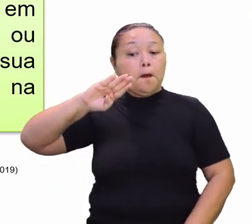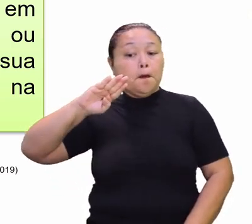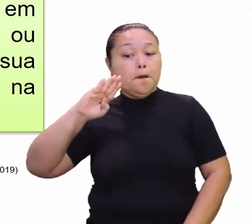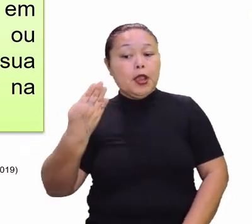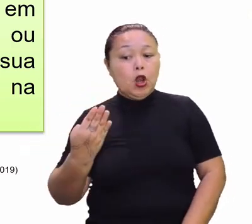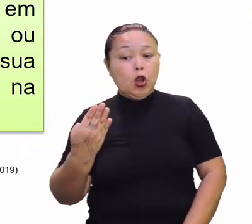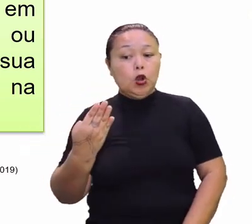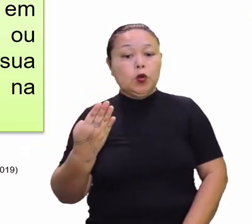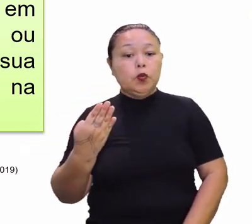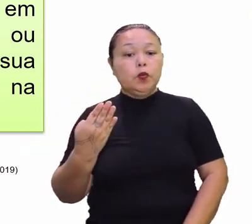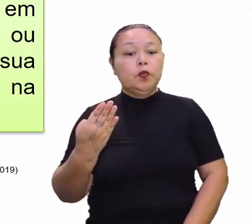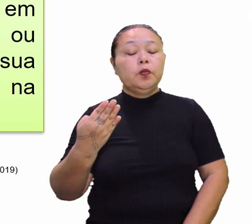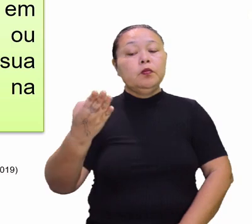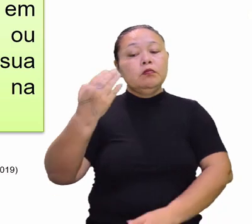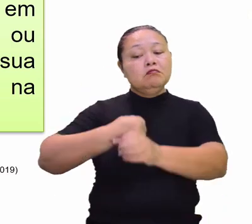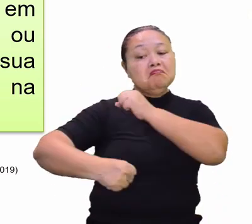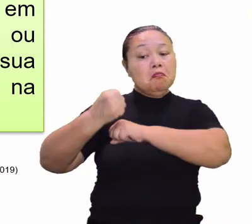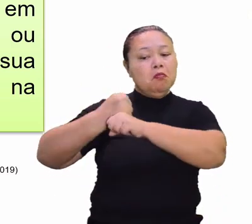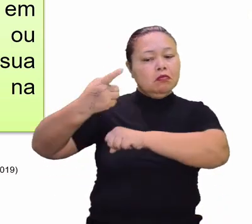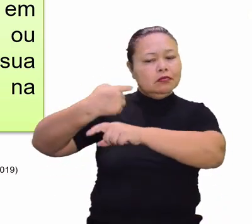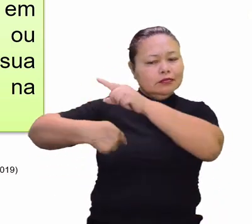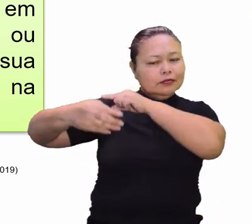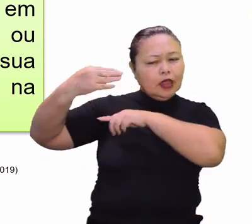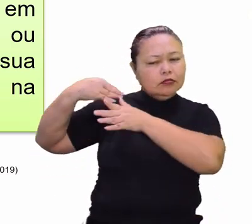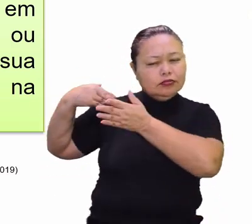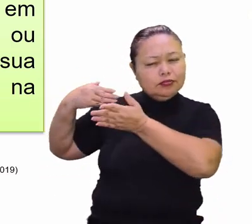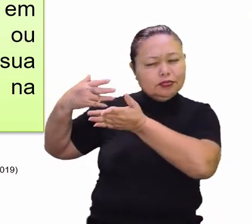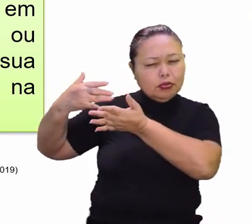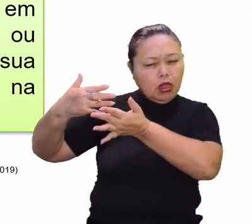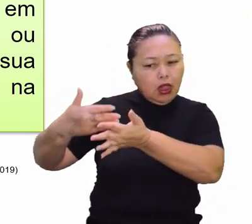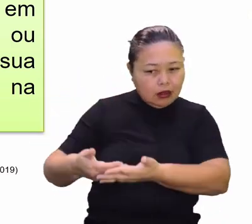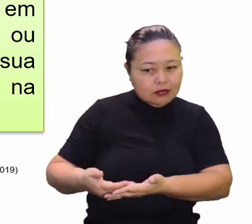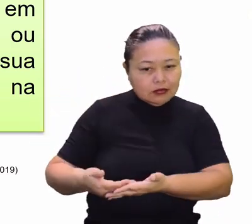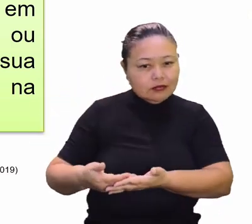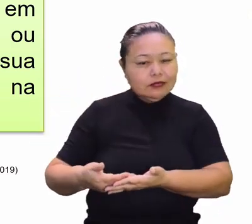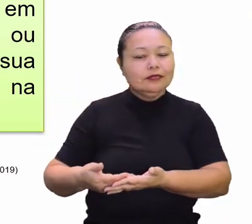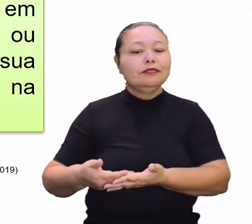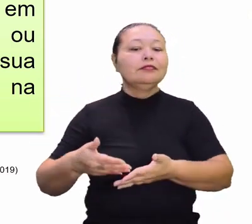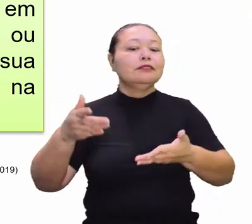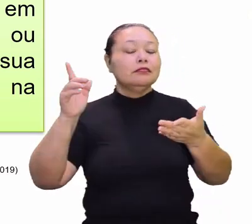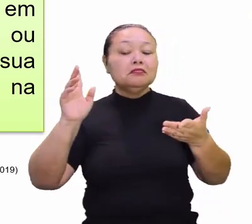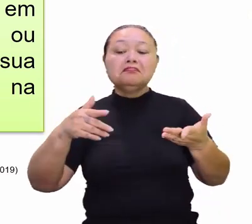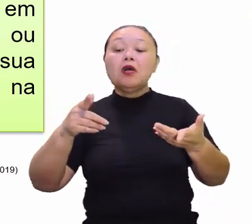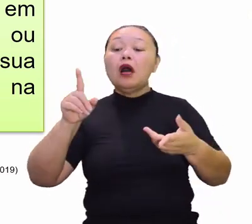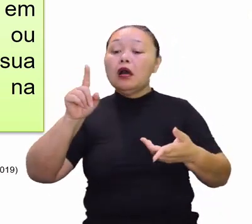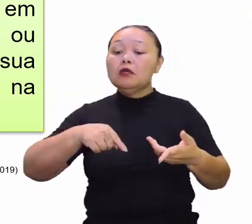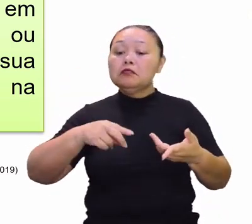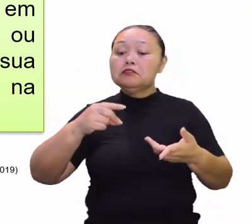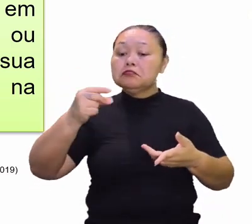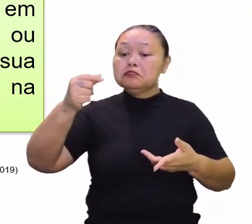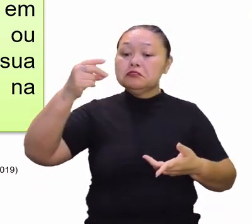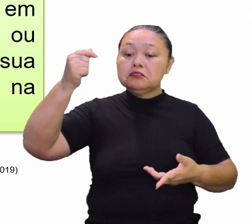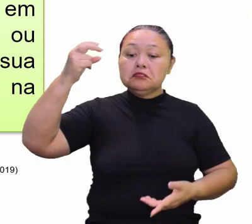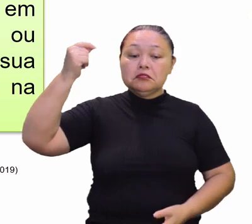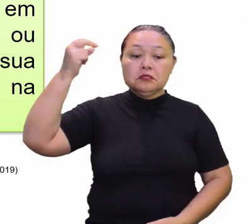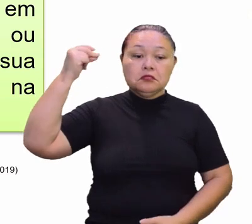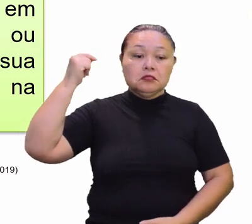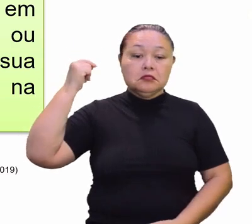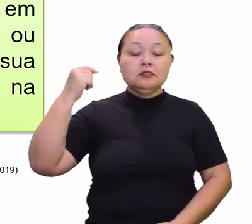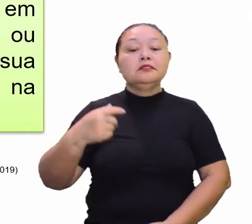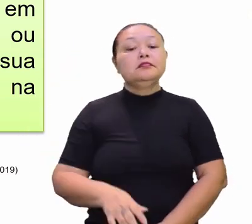1,78 bilhão de anos. Então, é muito tempo,